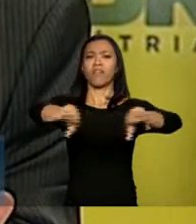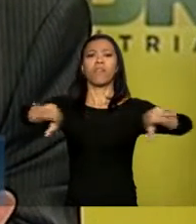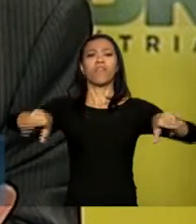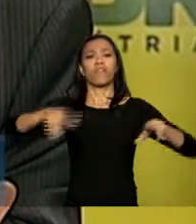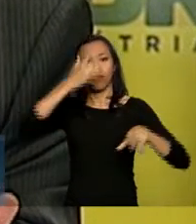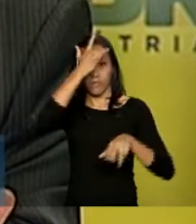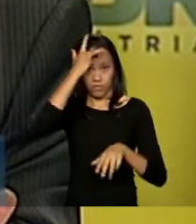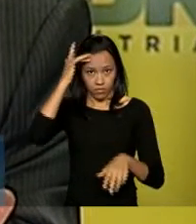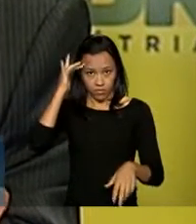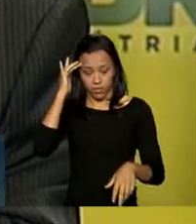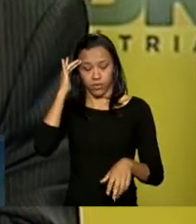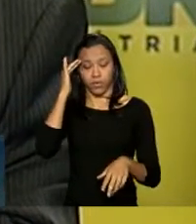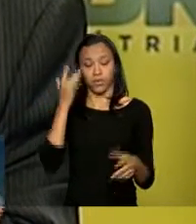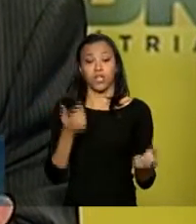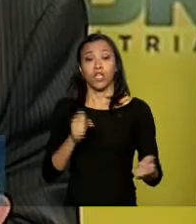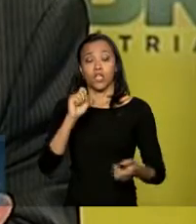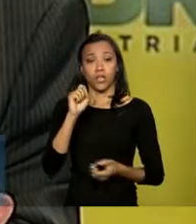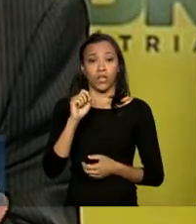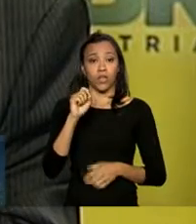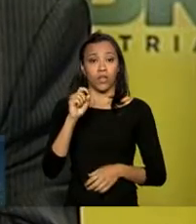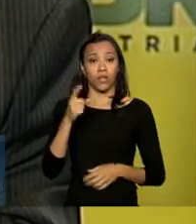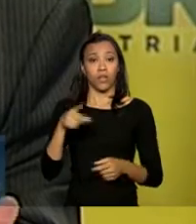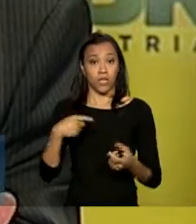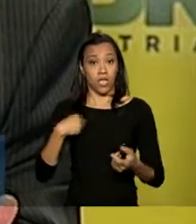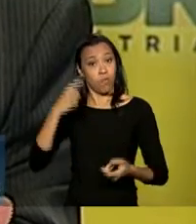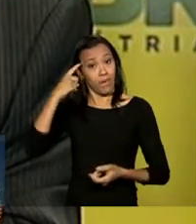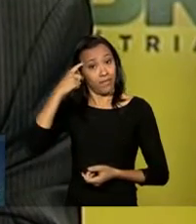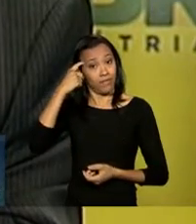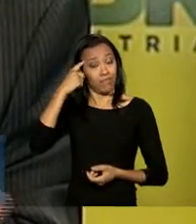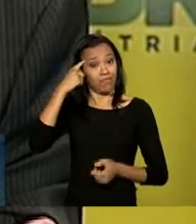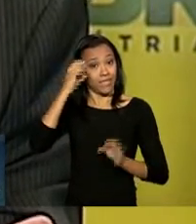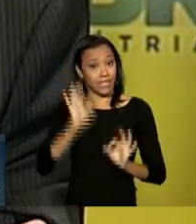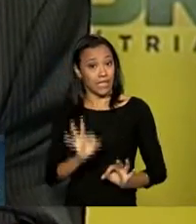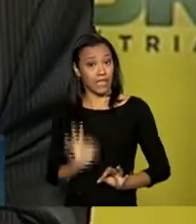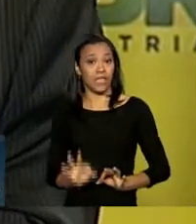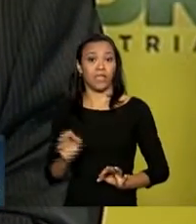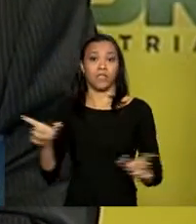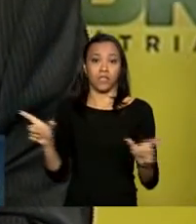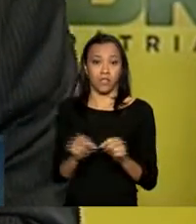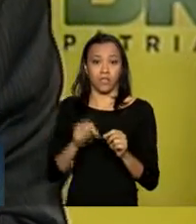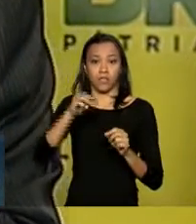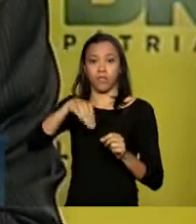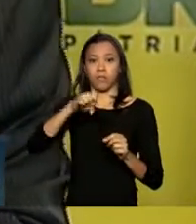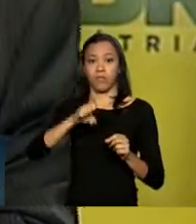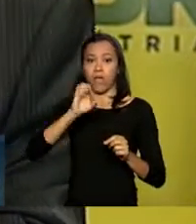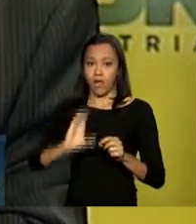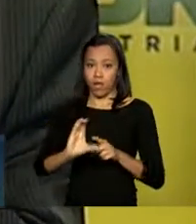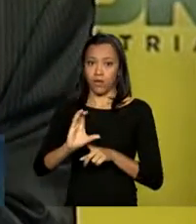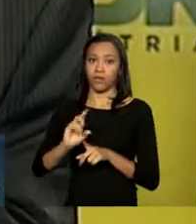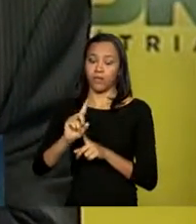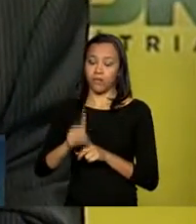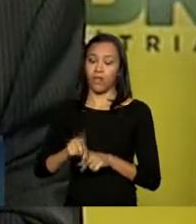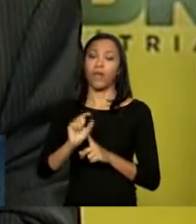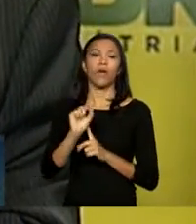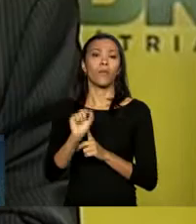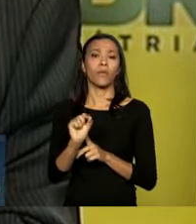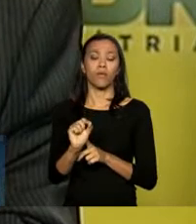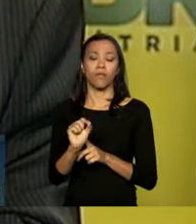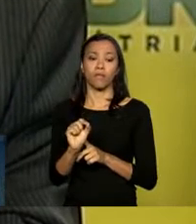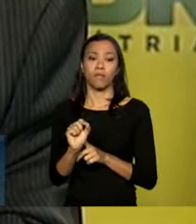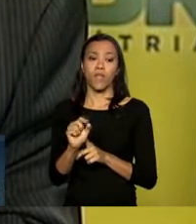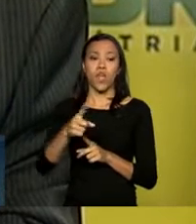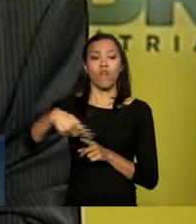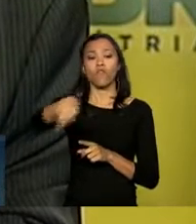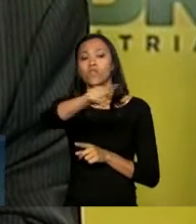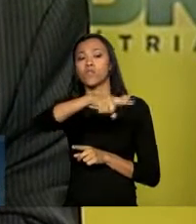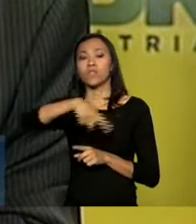das convicções fortes do MEC, nisso ecoando quase toda a comunidade educadora do Brasil, é a seguinte: você